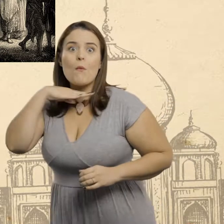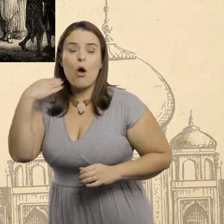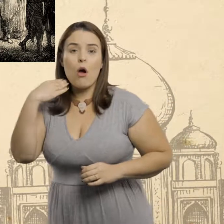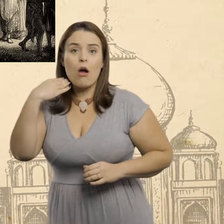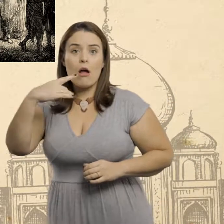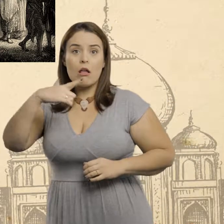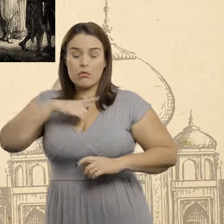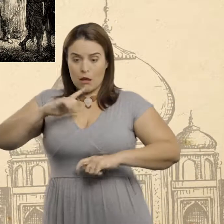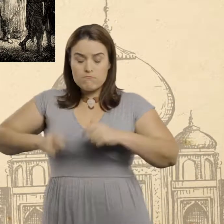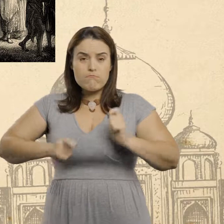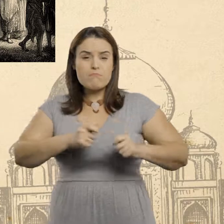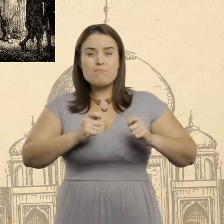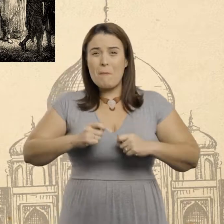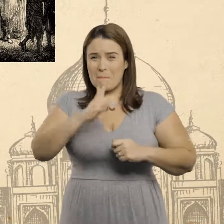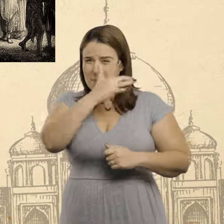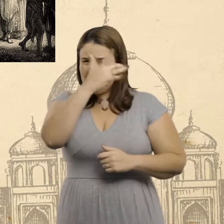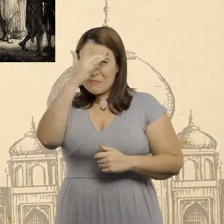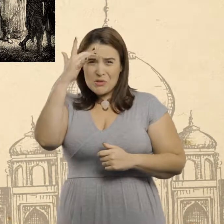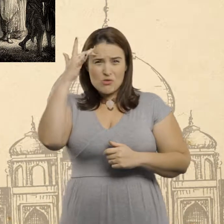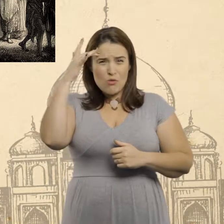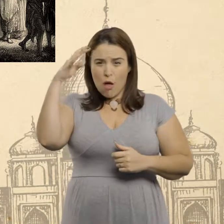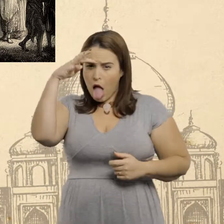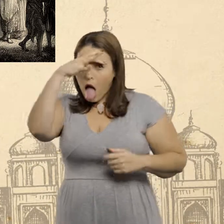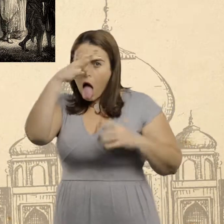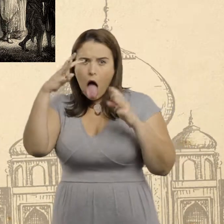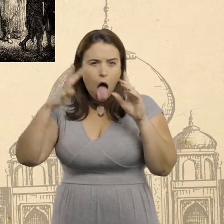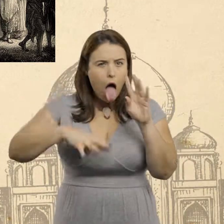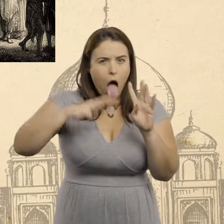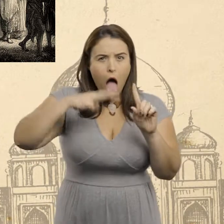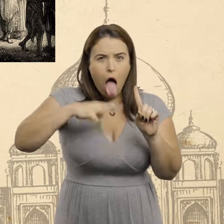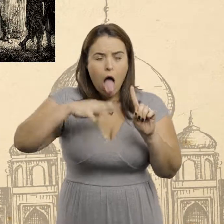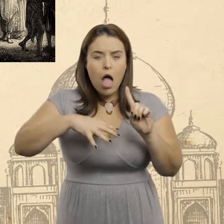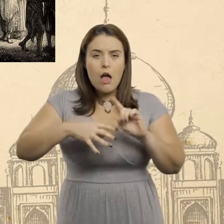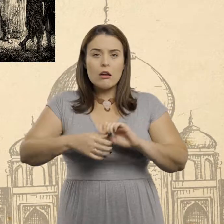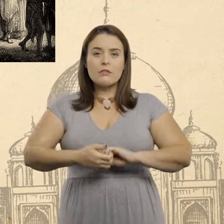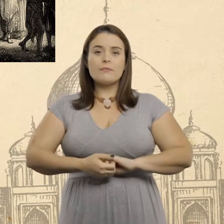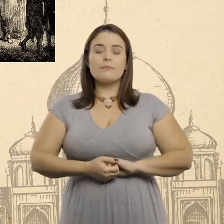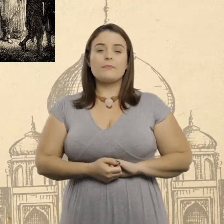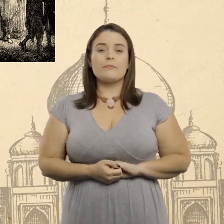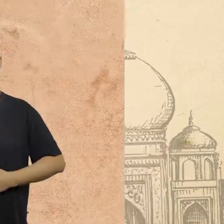e depois os músicos e um monte de fanáticos.